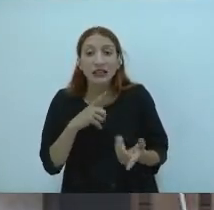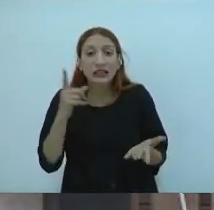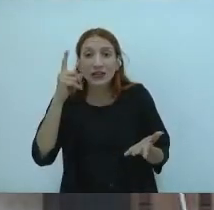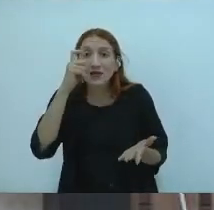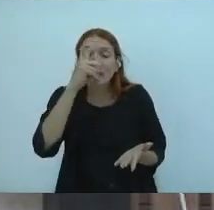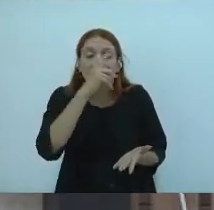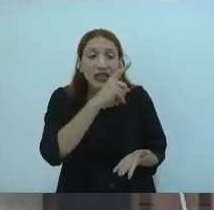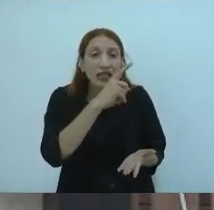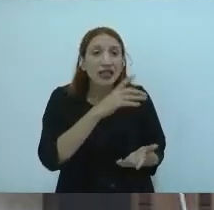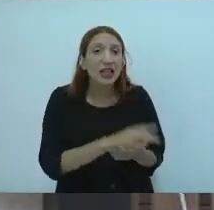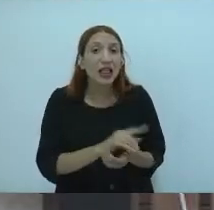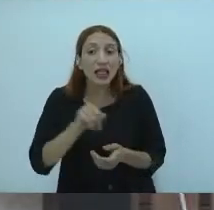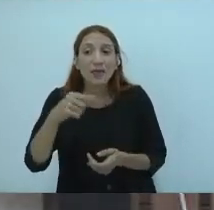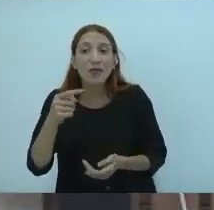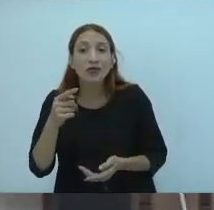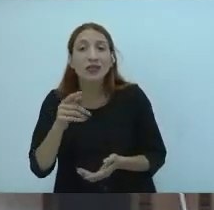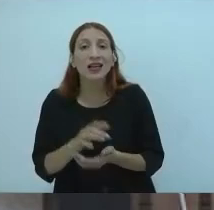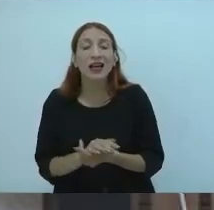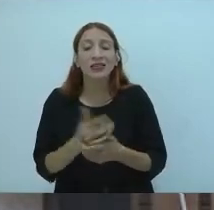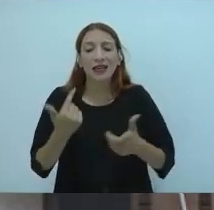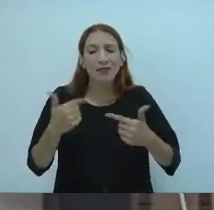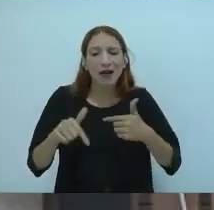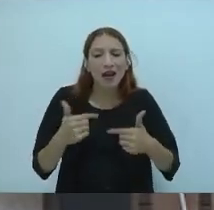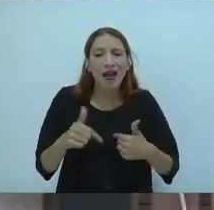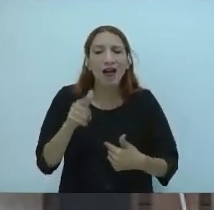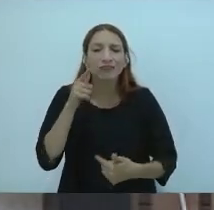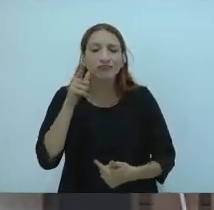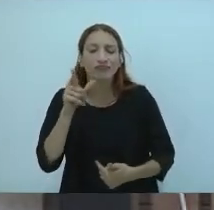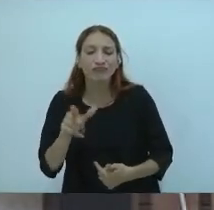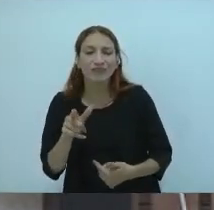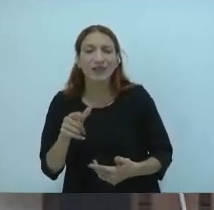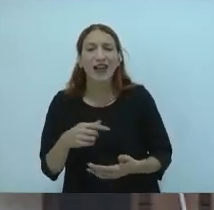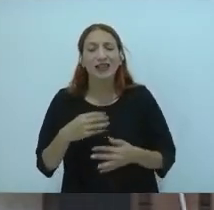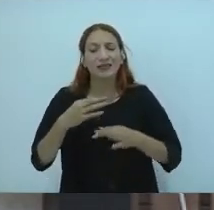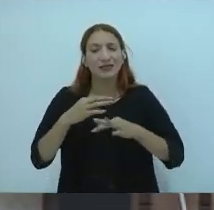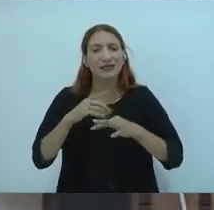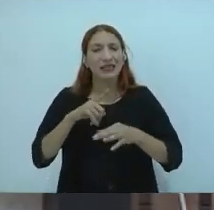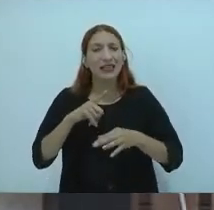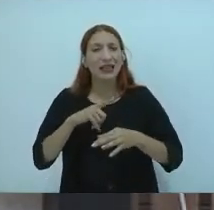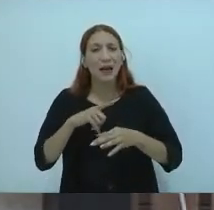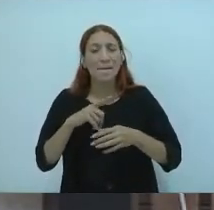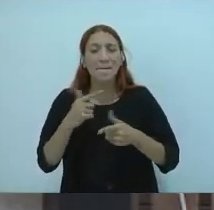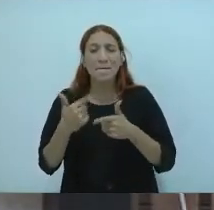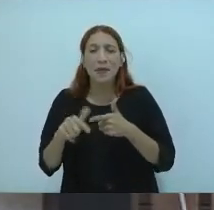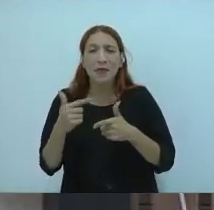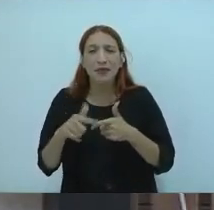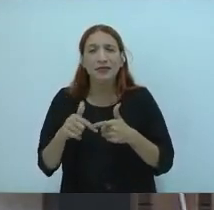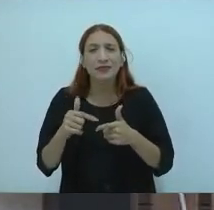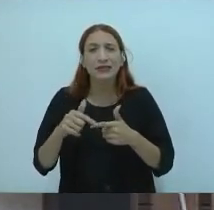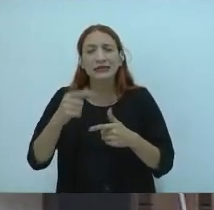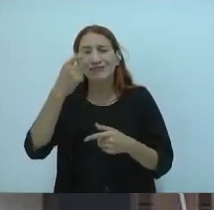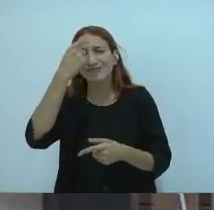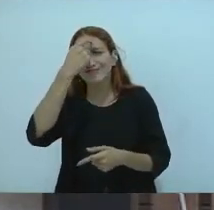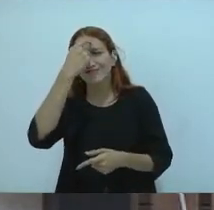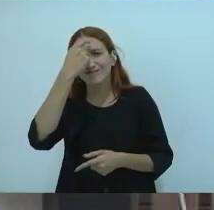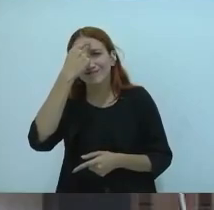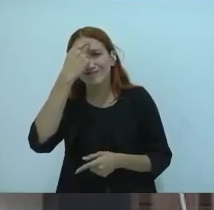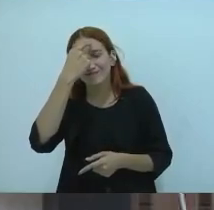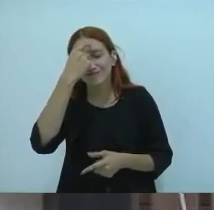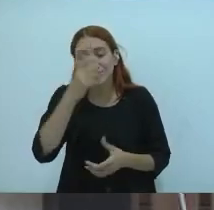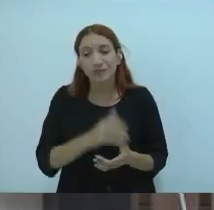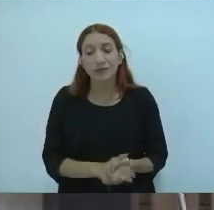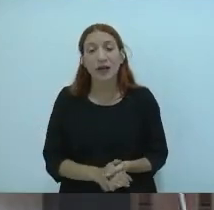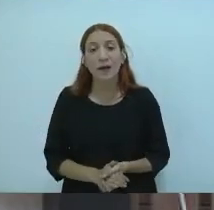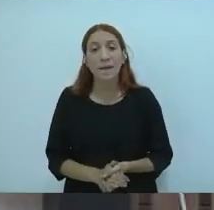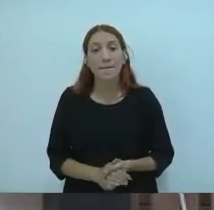até de conseguir o emprego entram em depressão dentro de suas casas então é um projeto diretamente